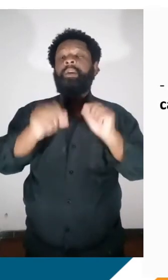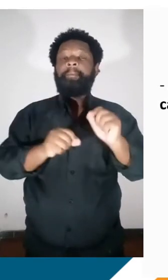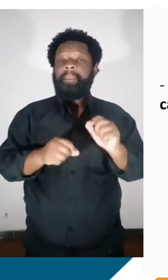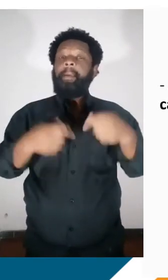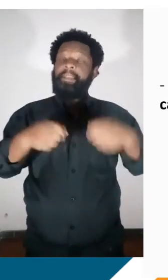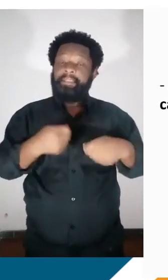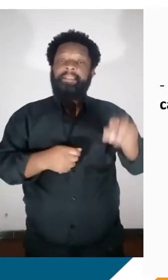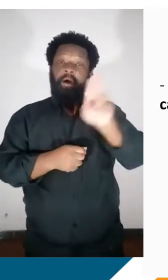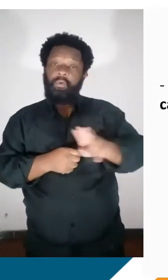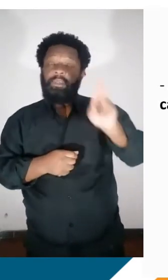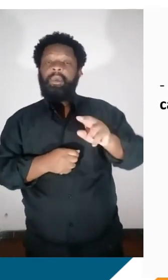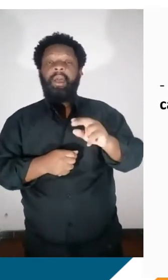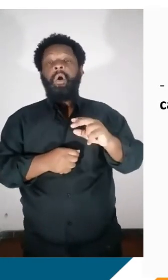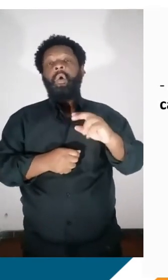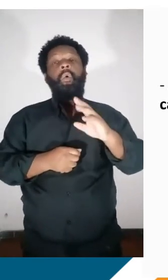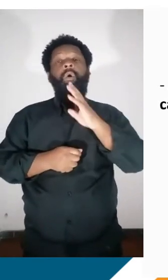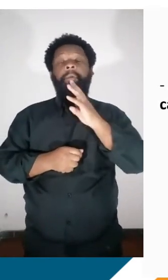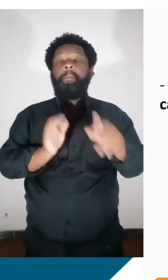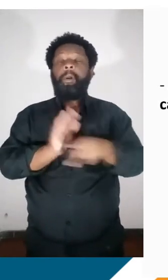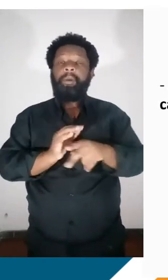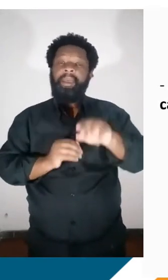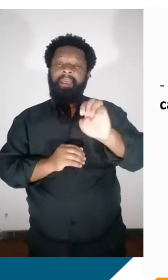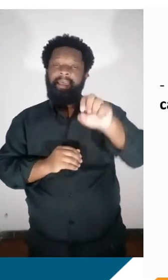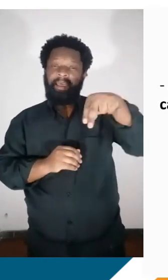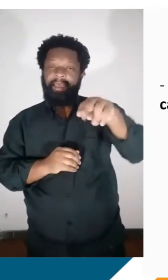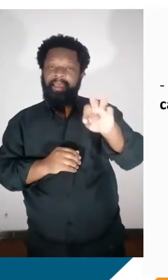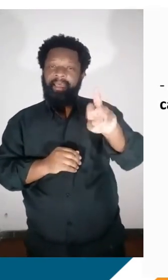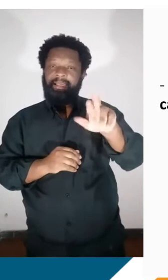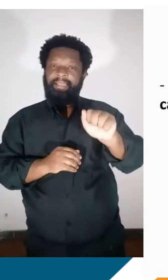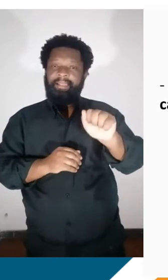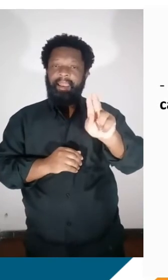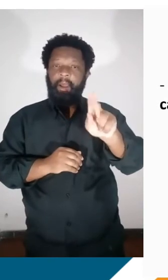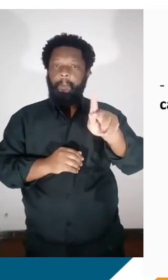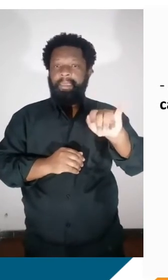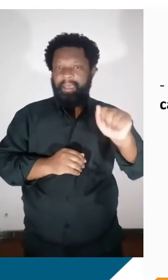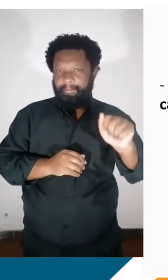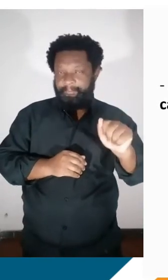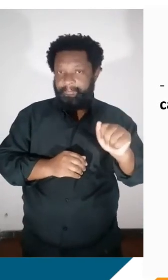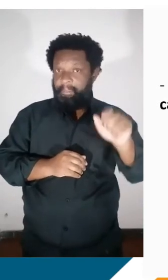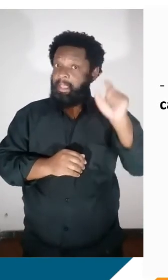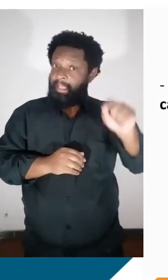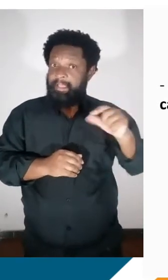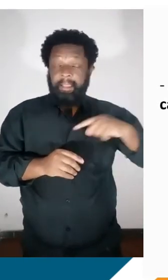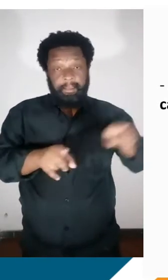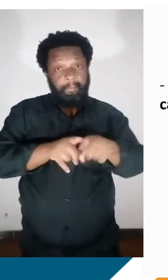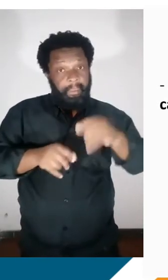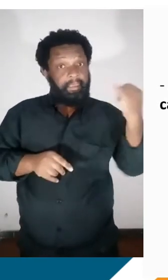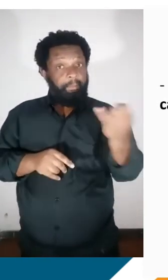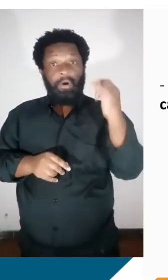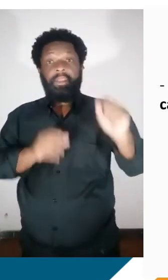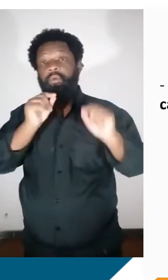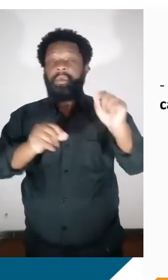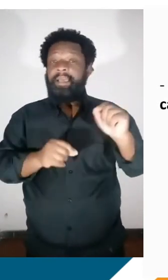precisa utilizar a noção de entalpia, tá? E o grande ponto importante